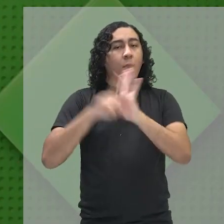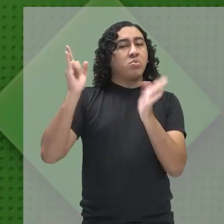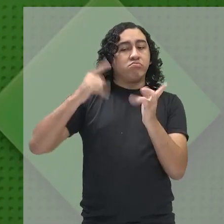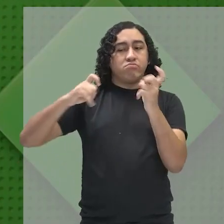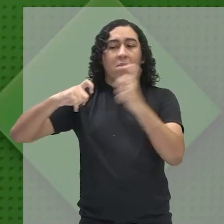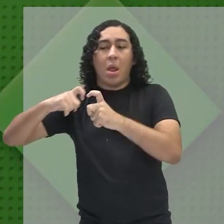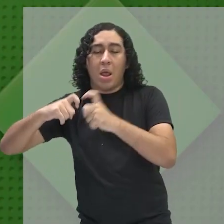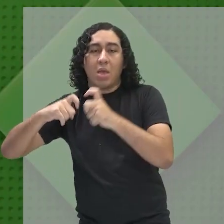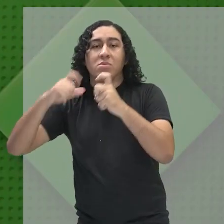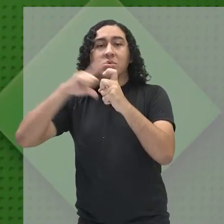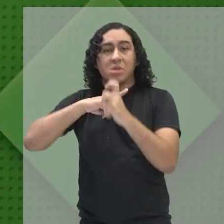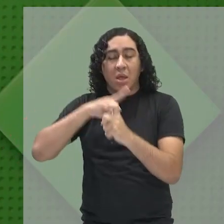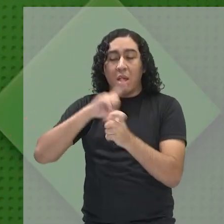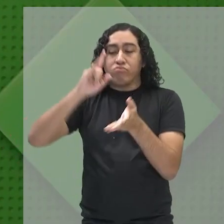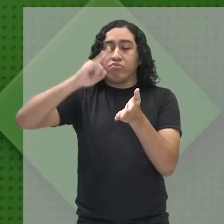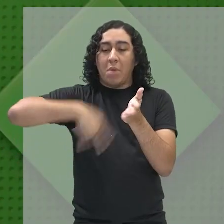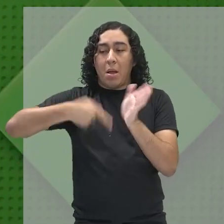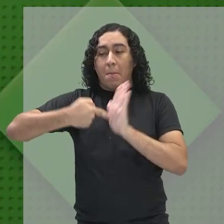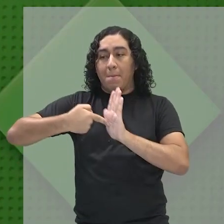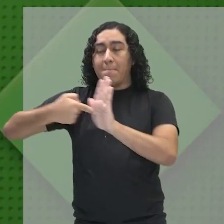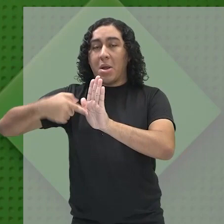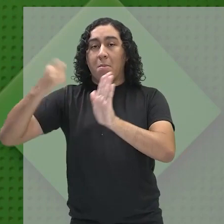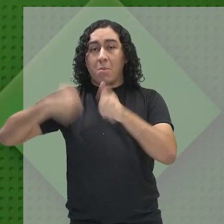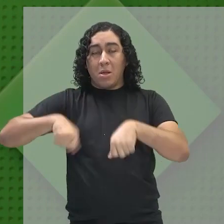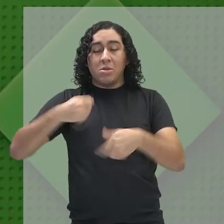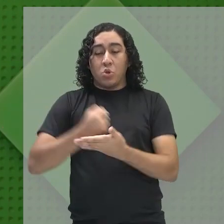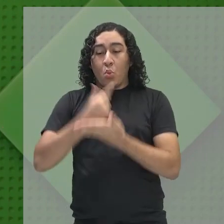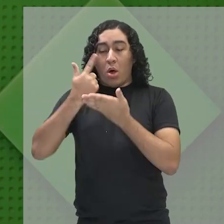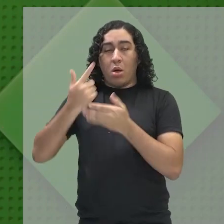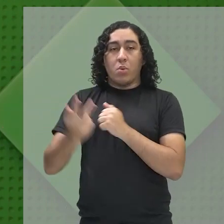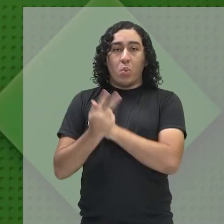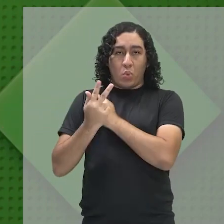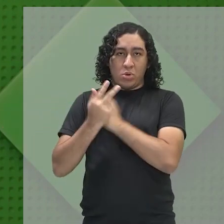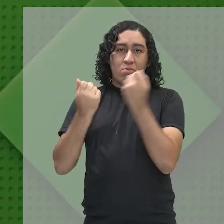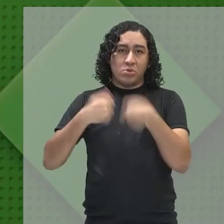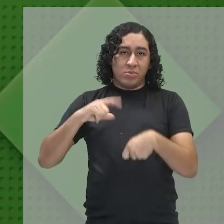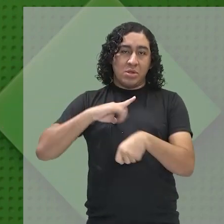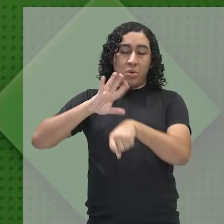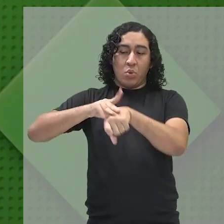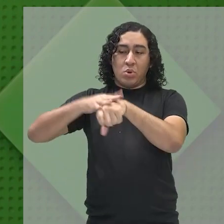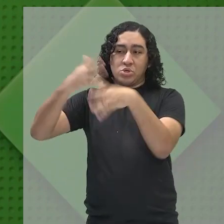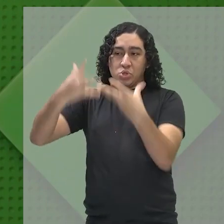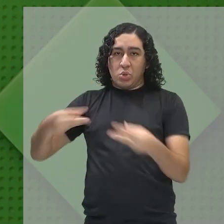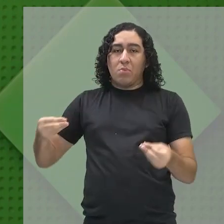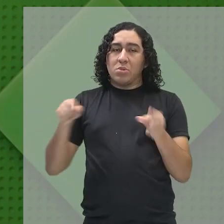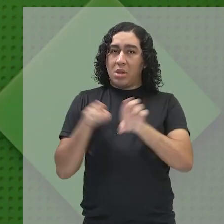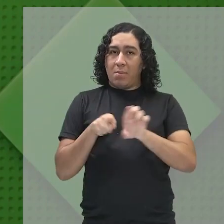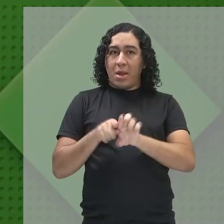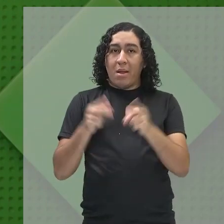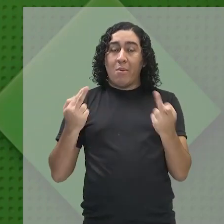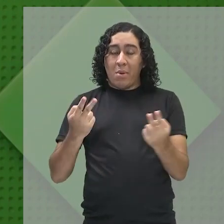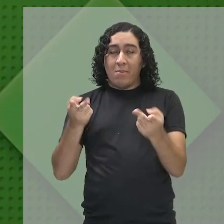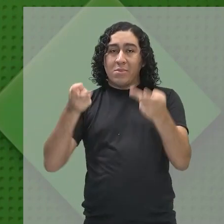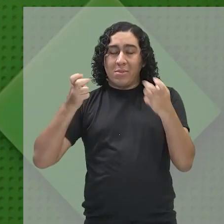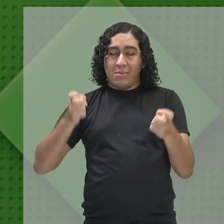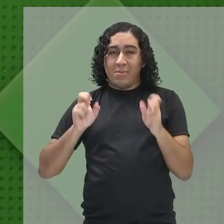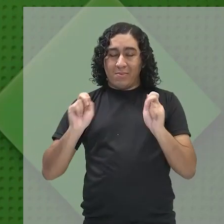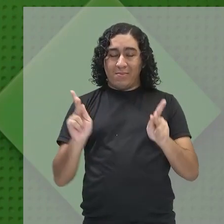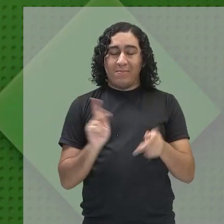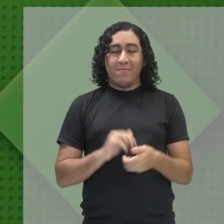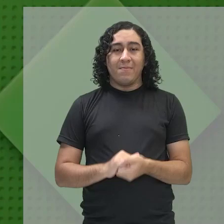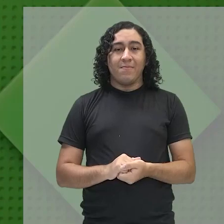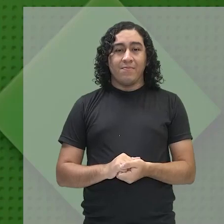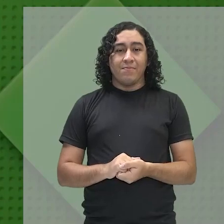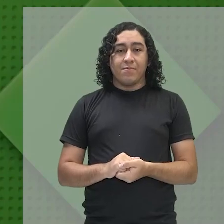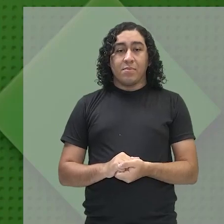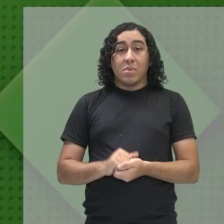receitados ali pelo médico para que possa ser, né, curada ali a gonorreia, por exemplo, como a gente pôde observar, ok? A gente vai ver